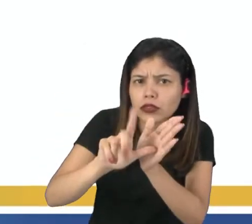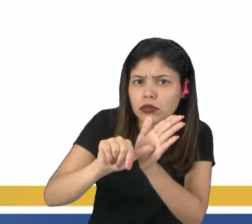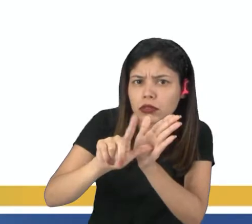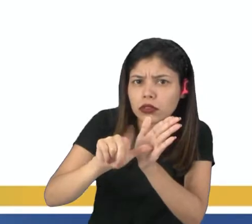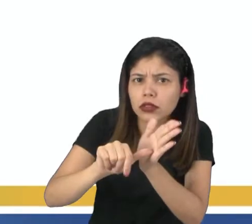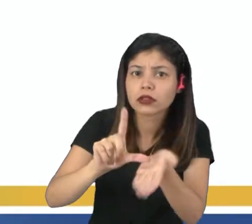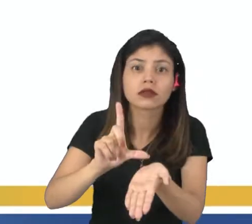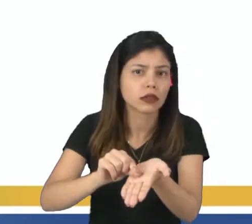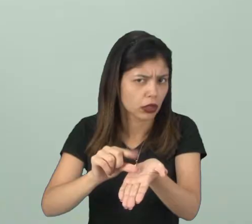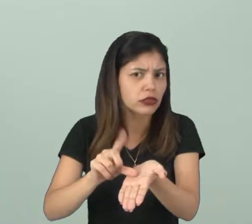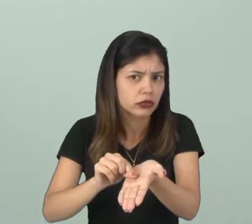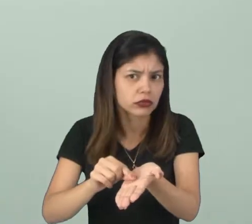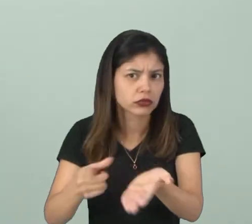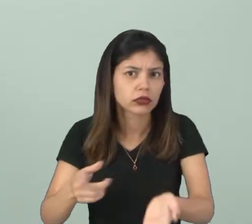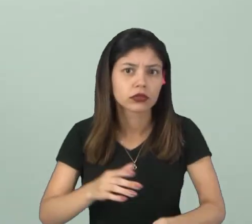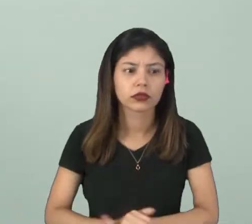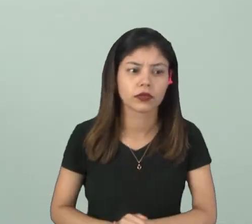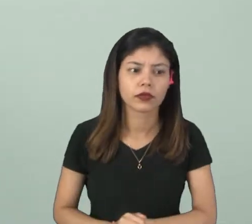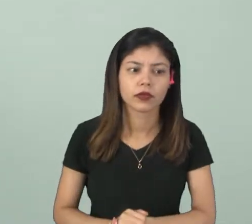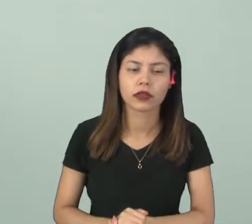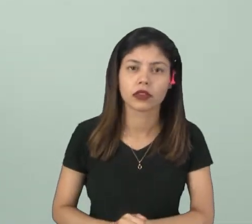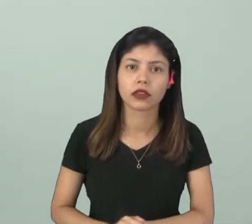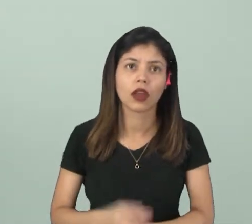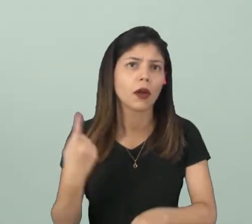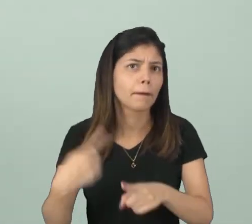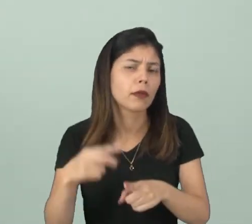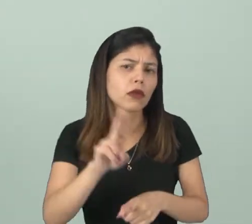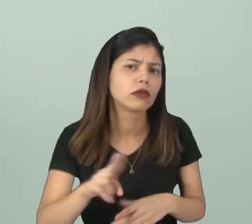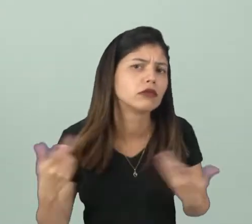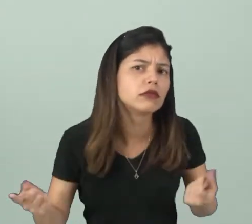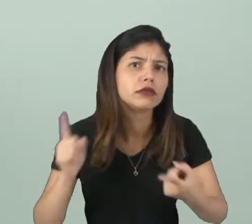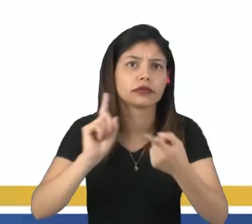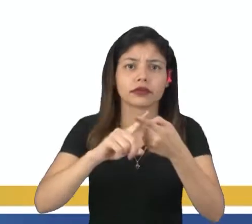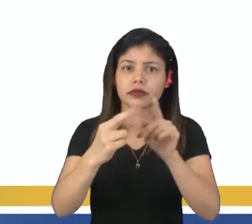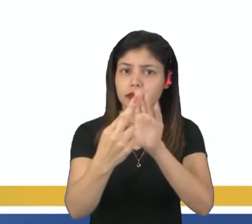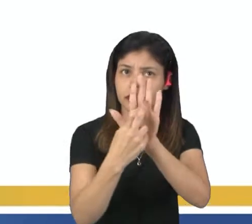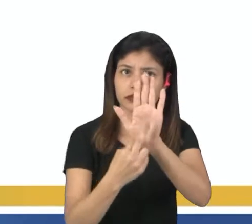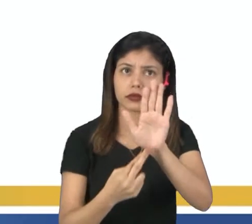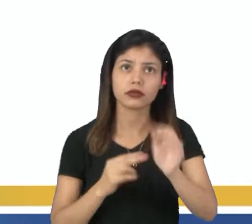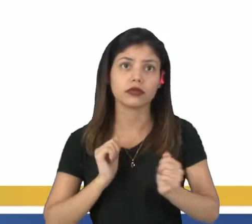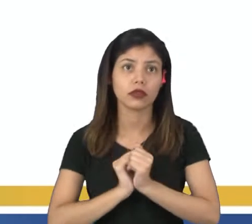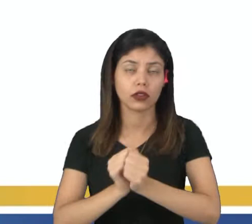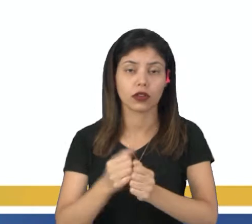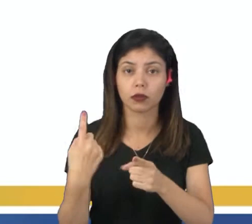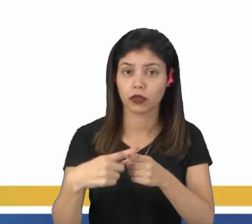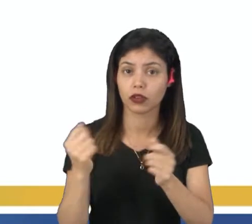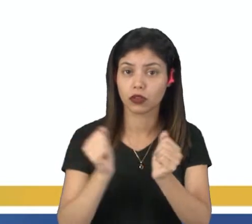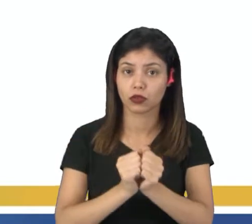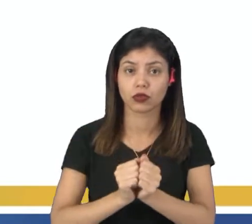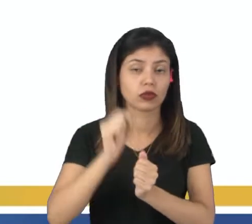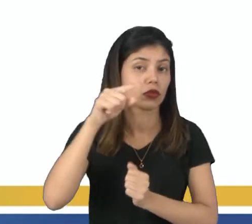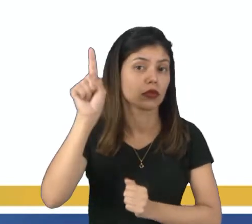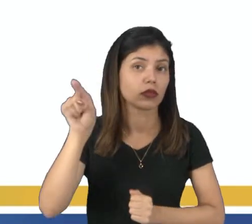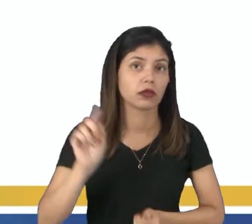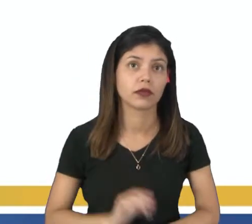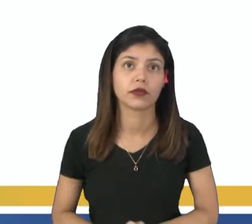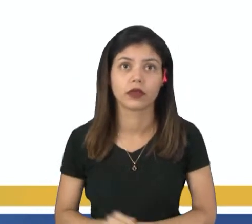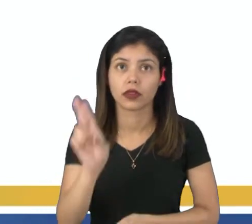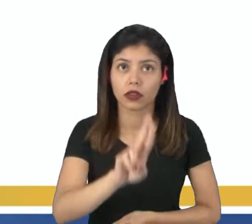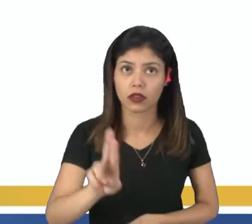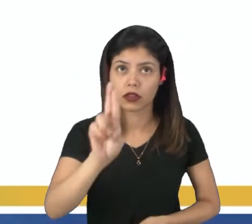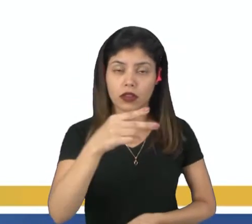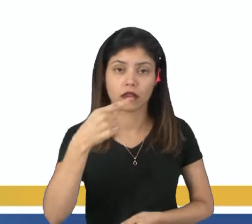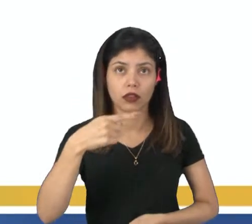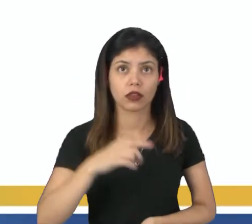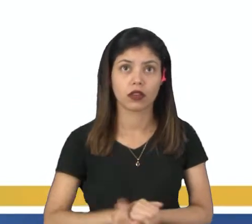observar a regra para o uso desse tipo de porquê. Regra número 1. Porquê junto e com acento. É usado